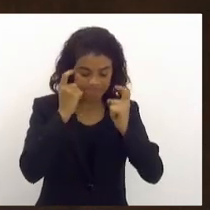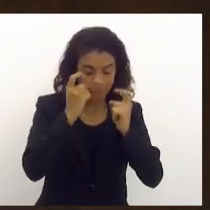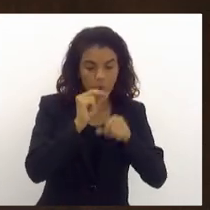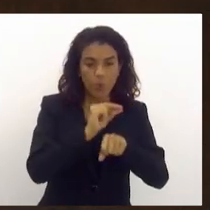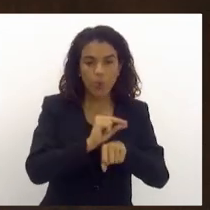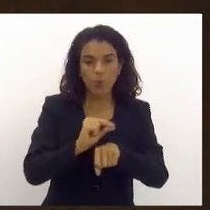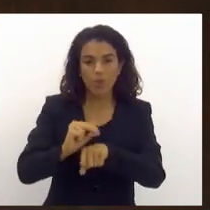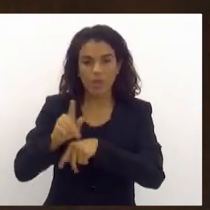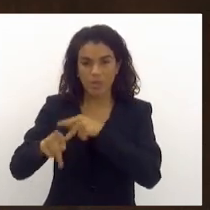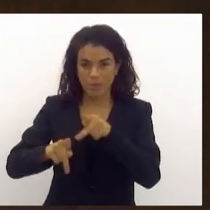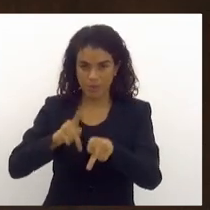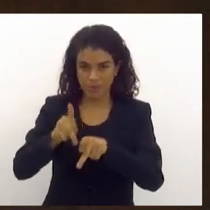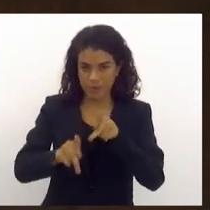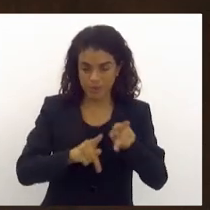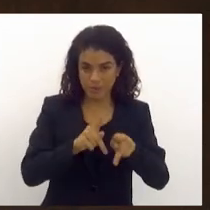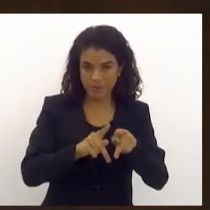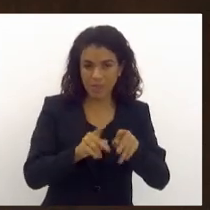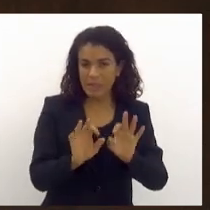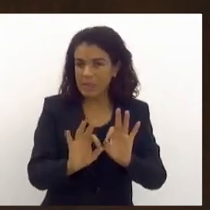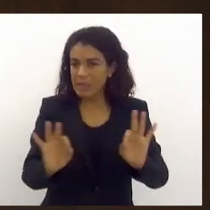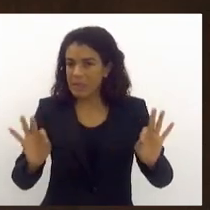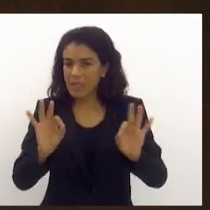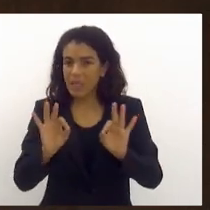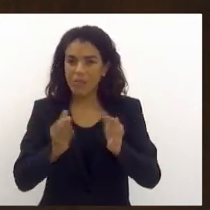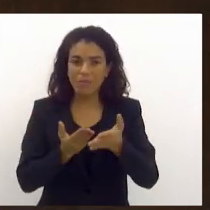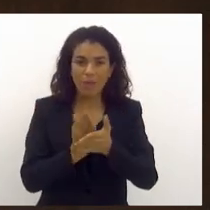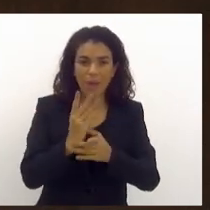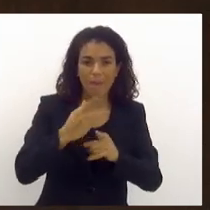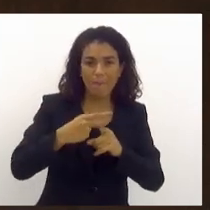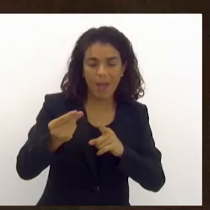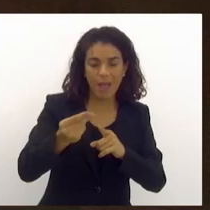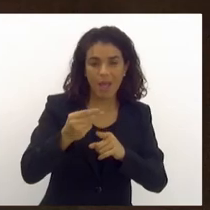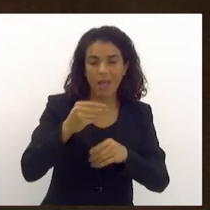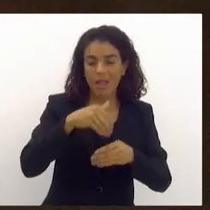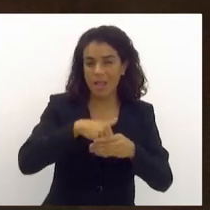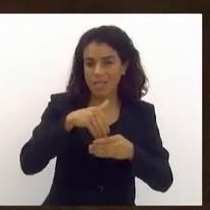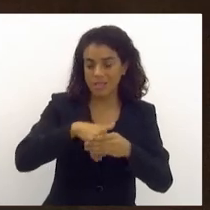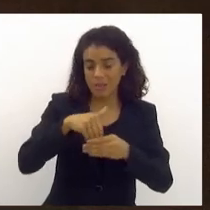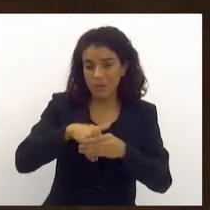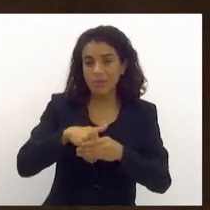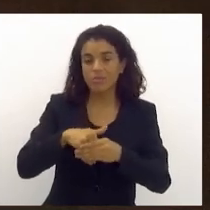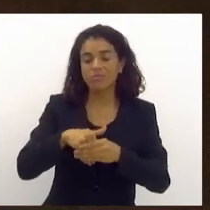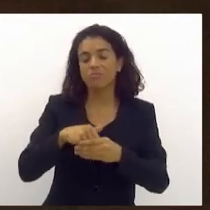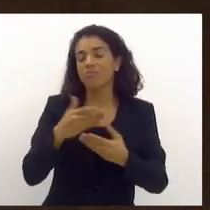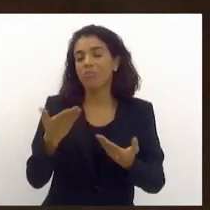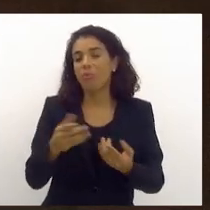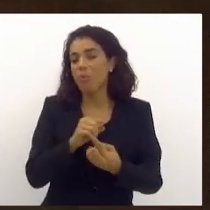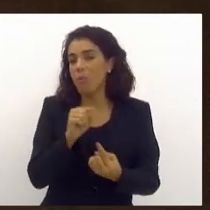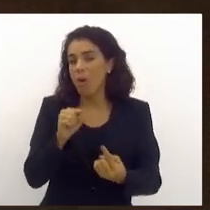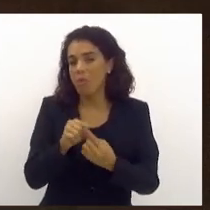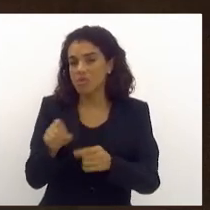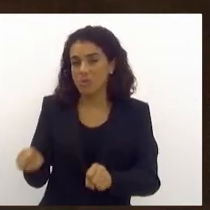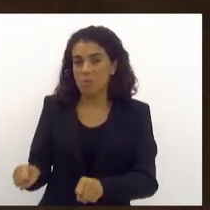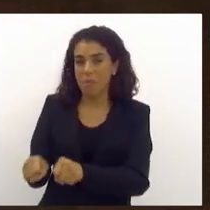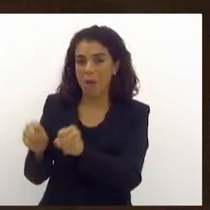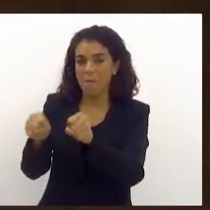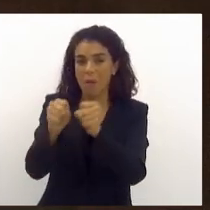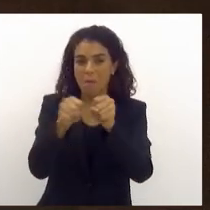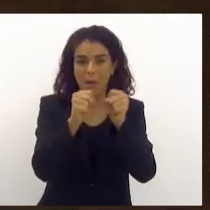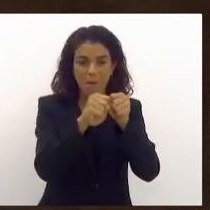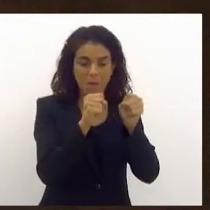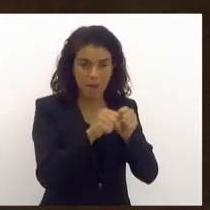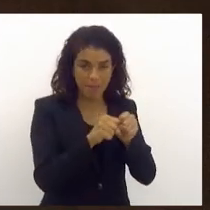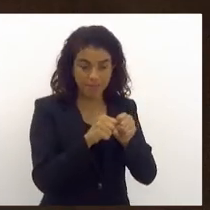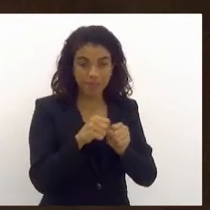das pessoas. Ninguém foi eleito para fazer com que alguém se prejudique. Cláudio